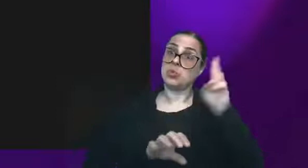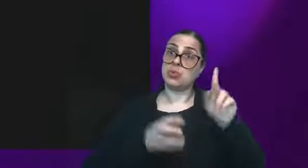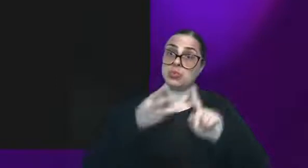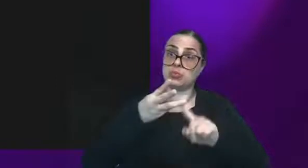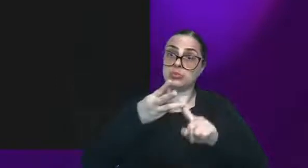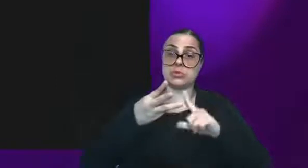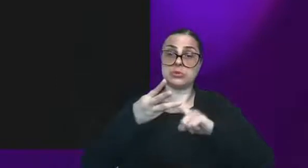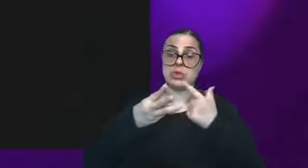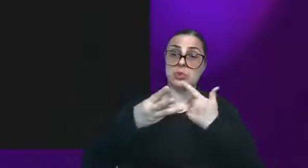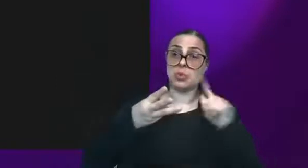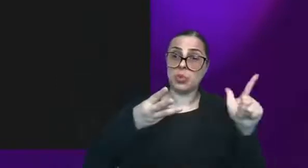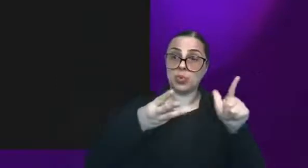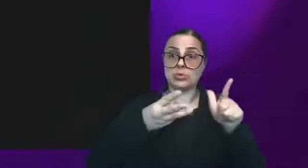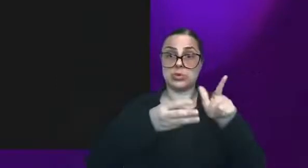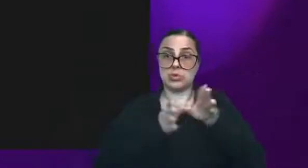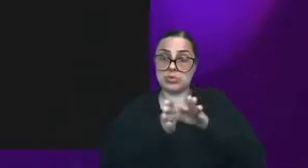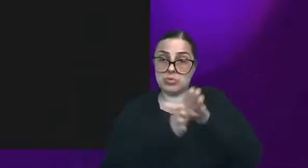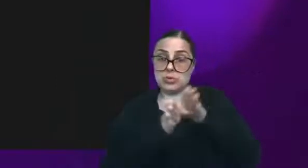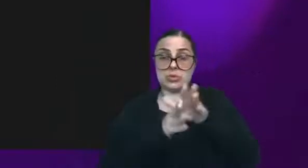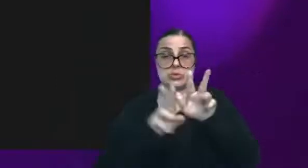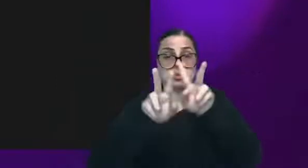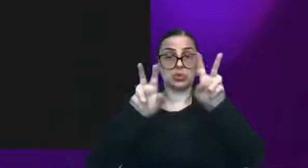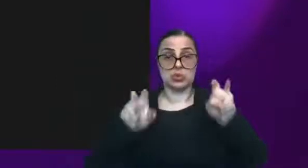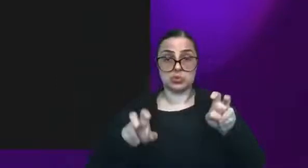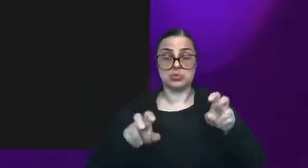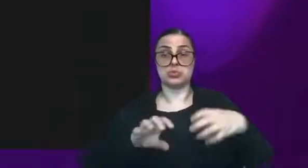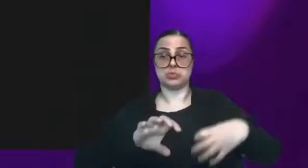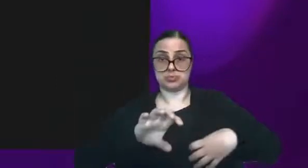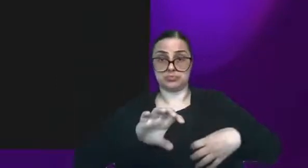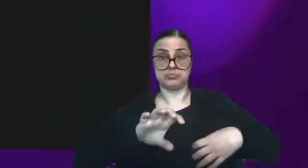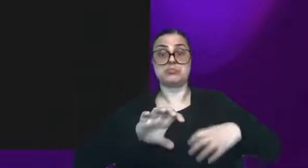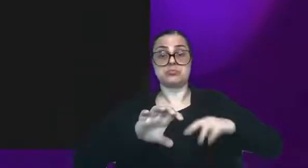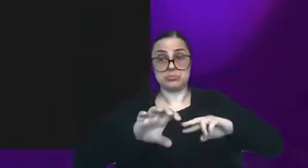transplante em metástases de hepática de câncer coloretal irressecável.